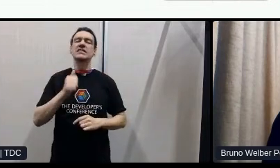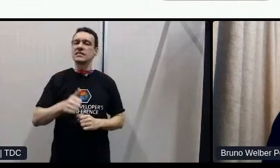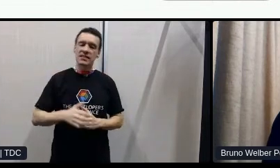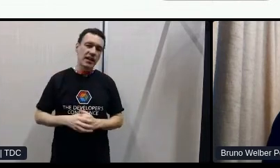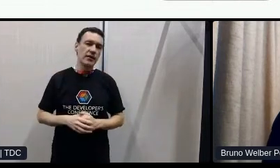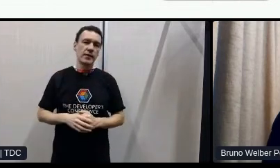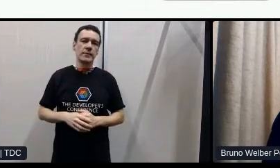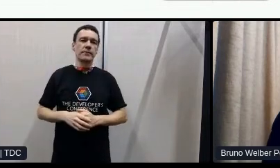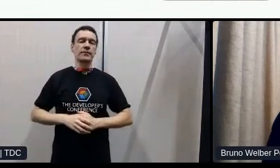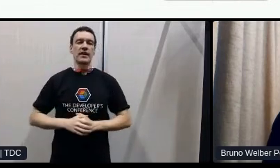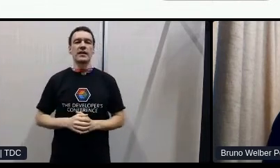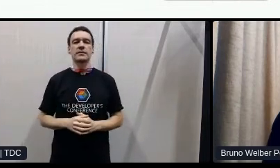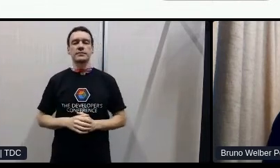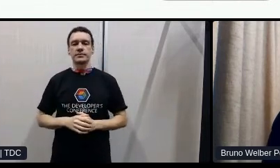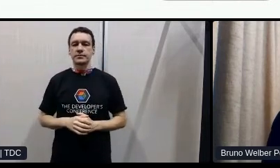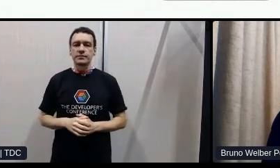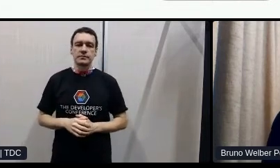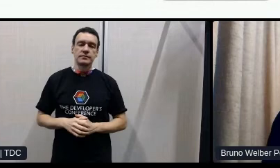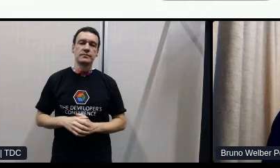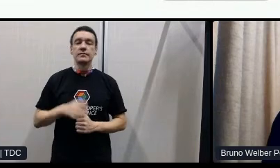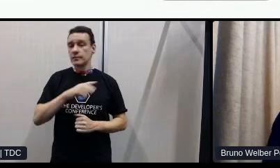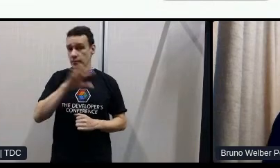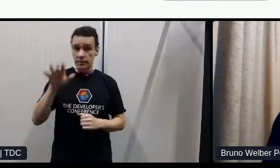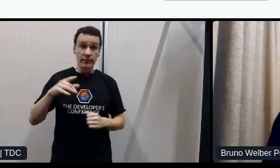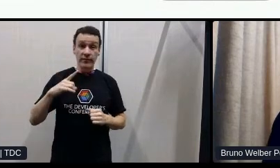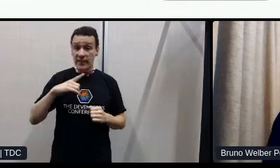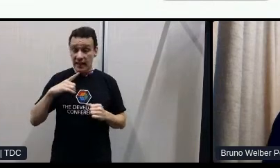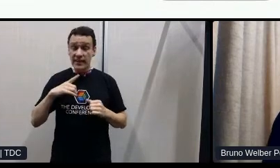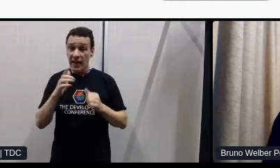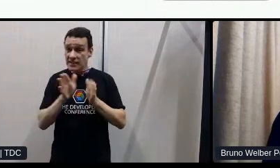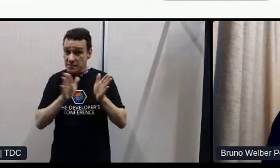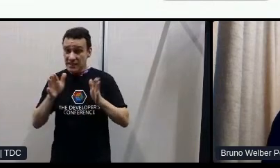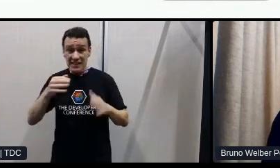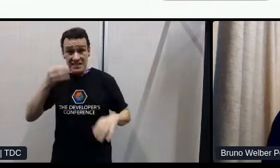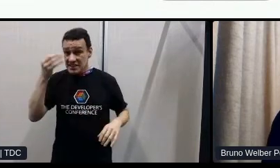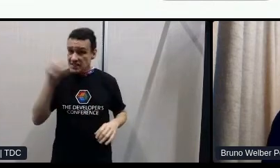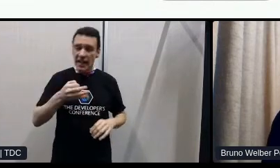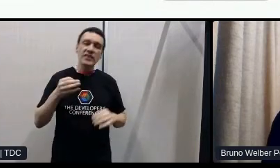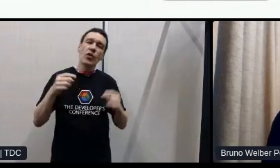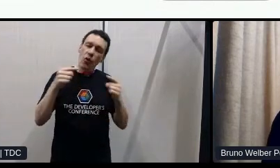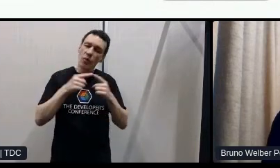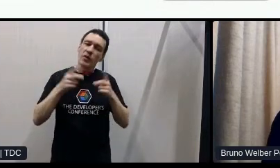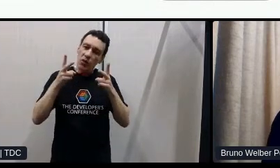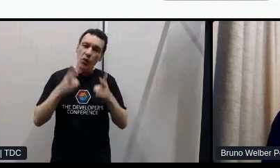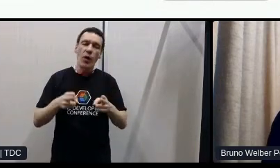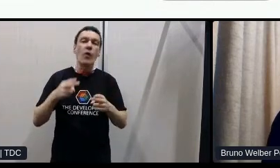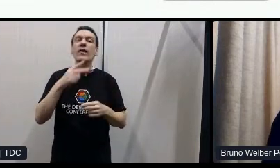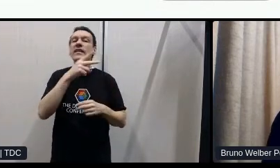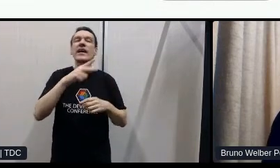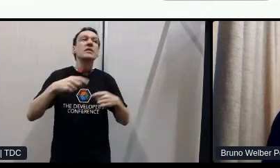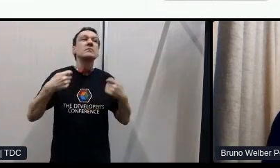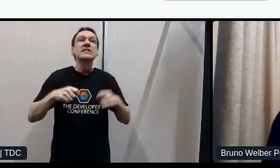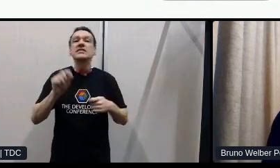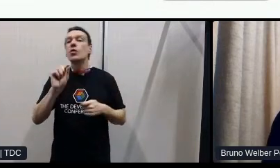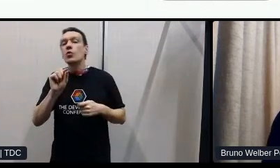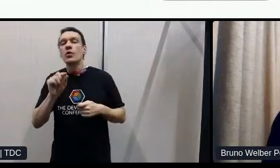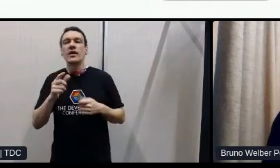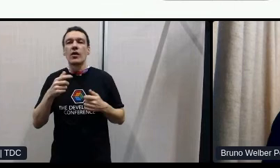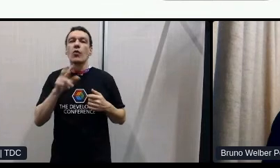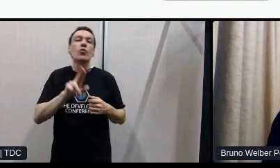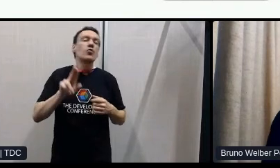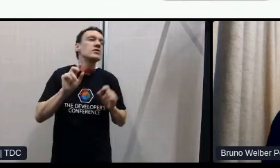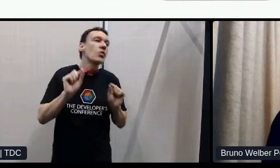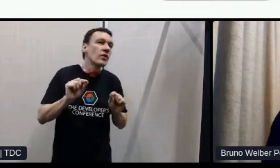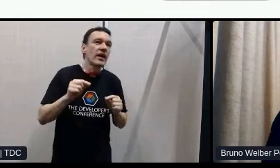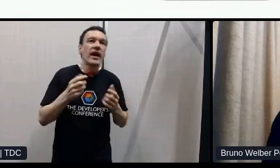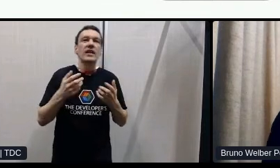para a gente garantir acessibilidade para eles, conforme eles estão usando a tecnologia, e não como a gente tem a premissa, como a gente tem a imagem, como a gente tem